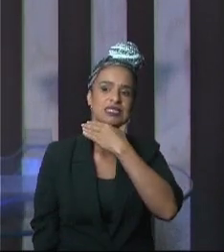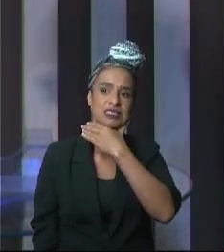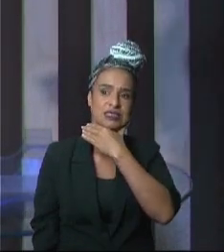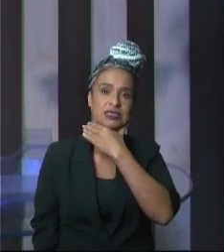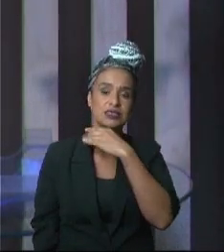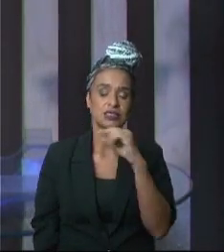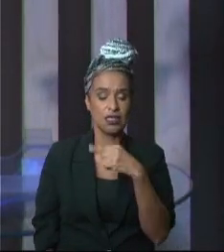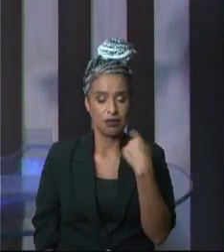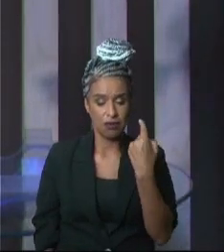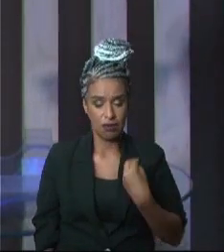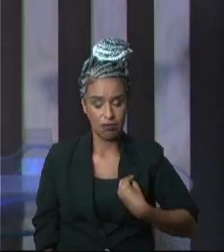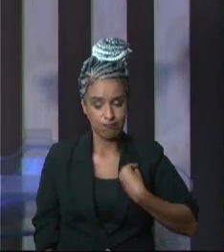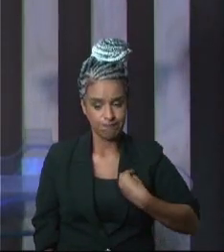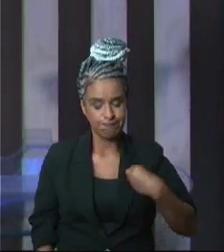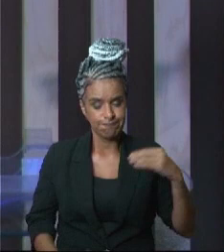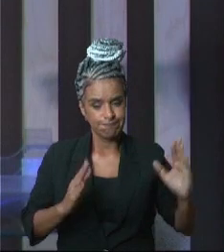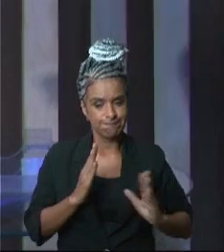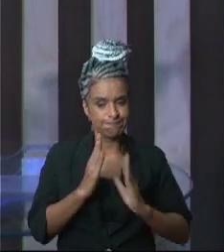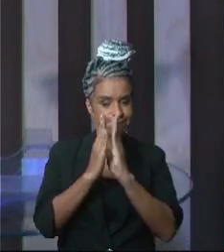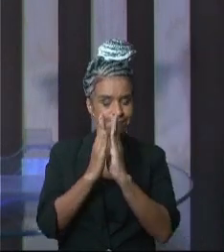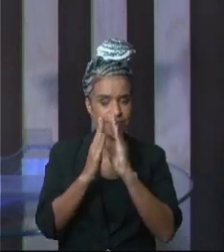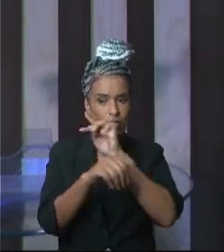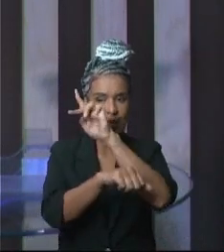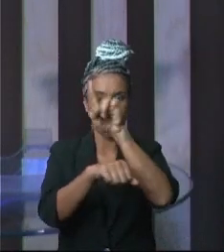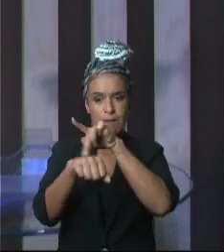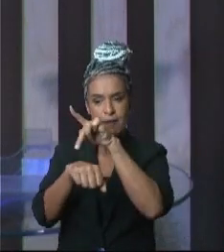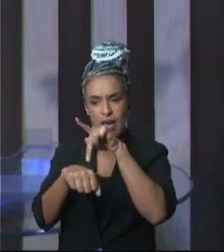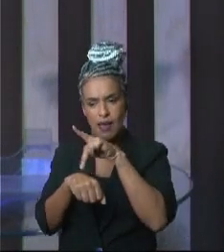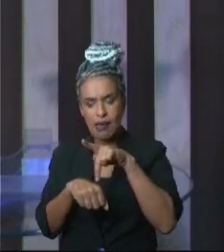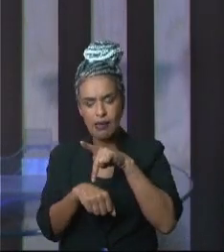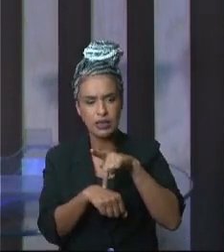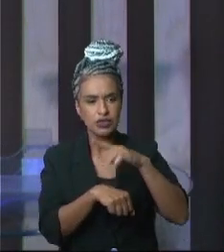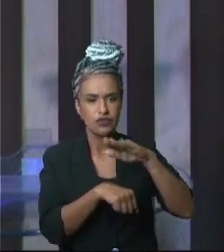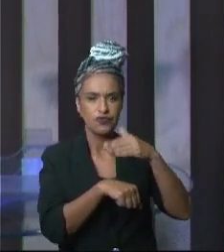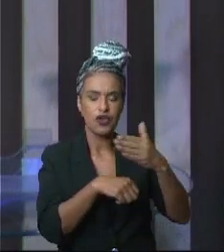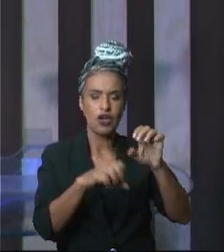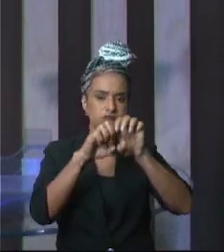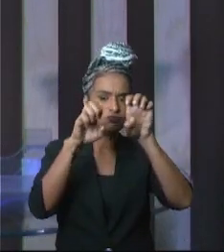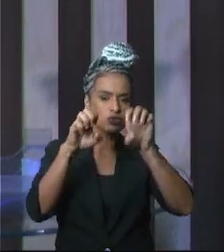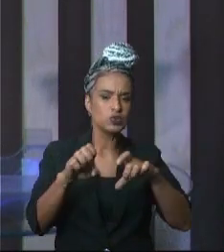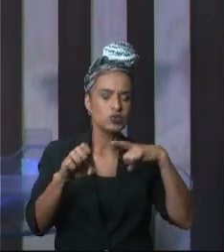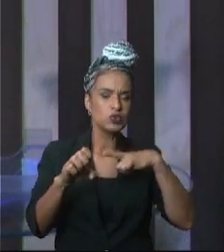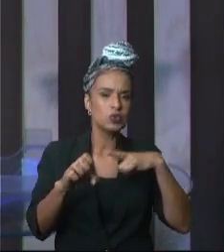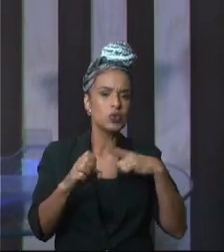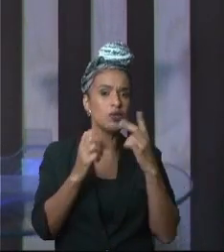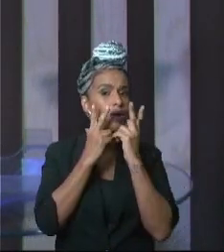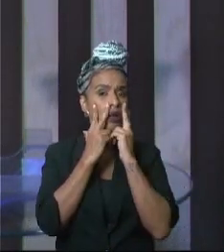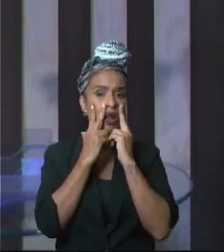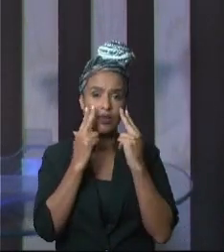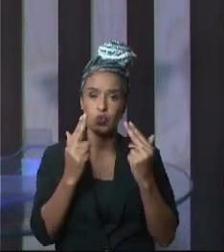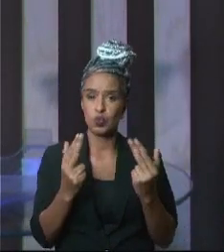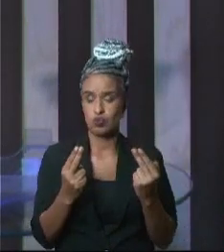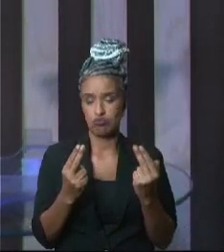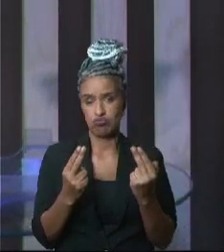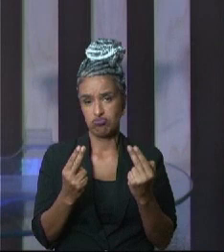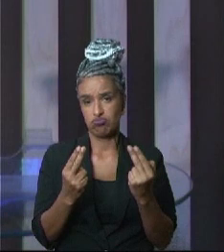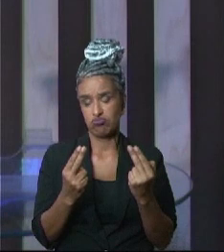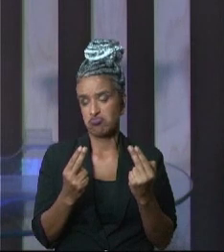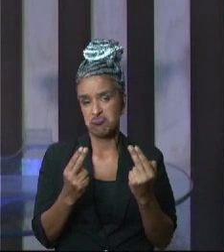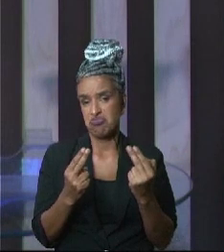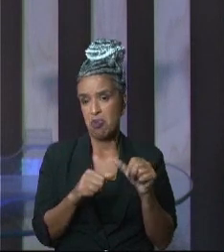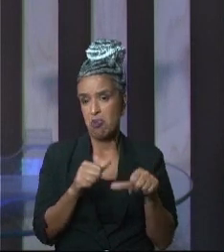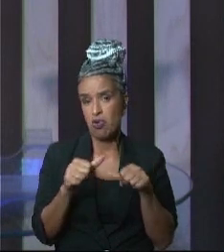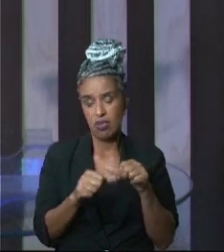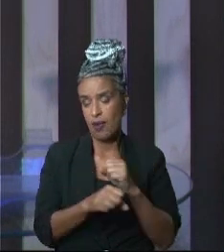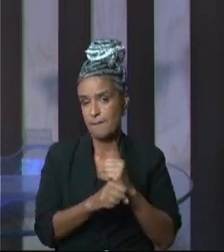que enfrentam o sistema internacional elas são naturais e